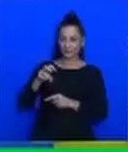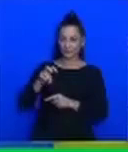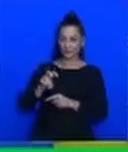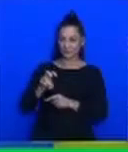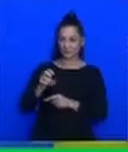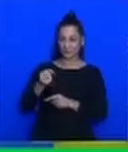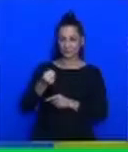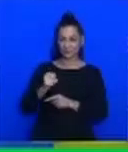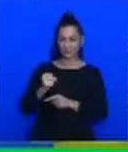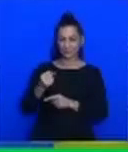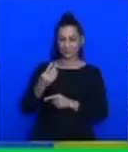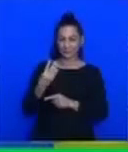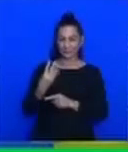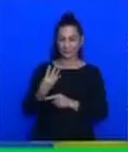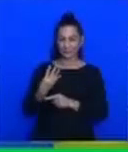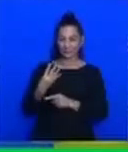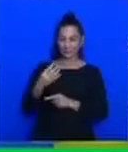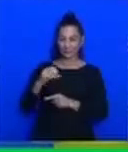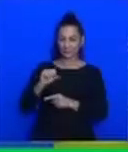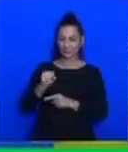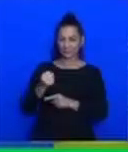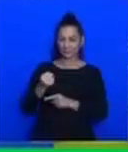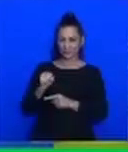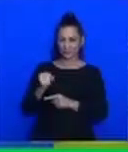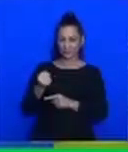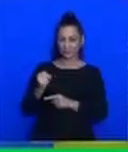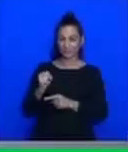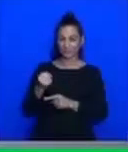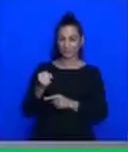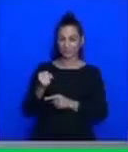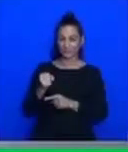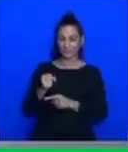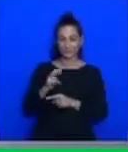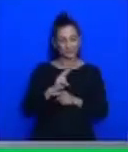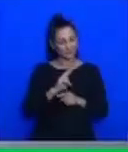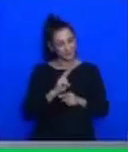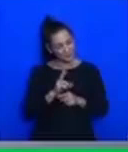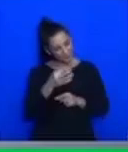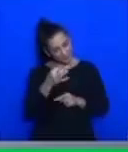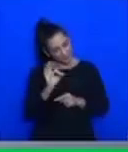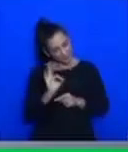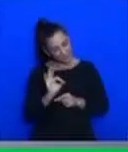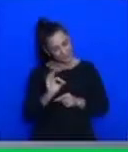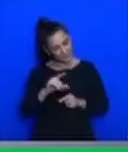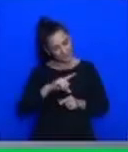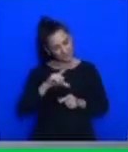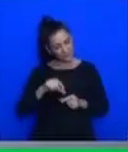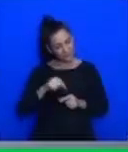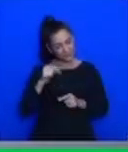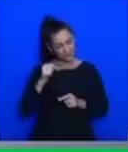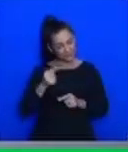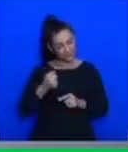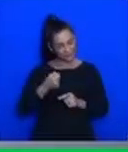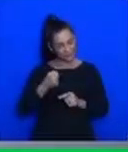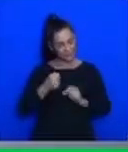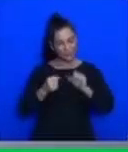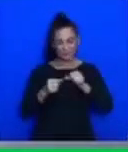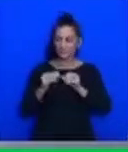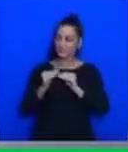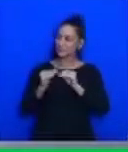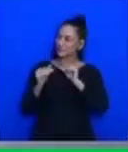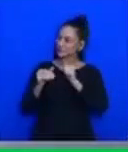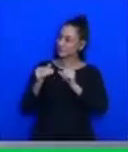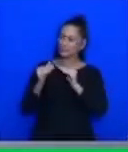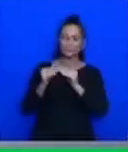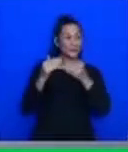53, 58 e 48. Senhoras auditoras, confirmam os números sorteados? Sim, confirmo.